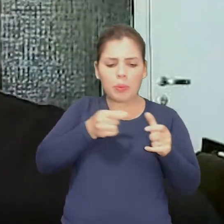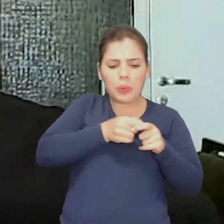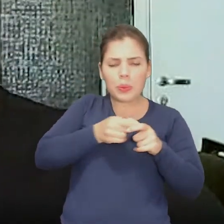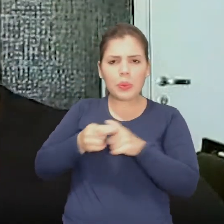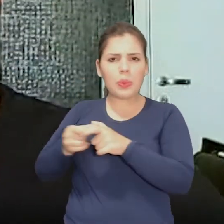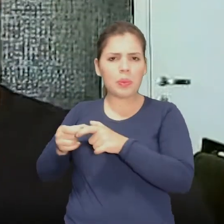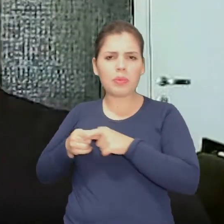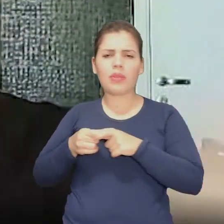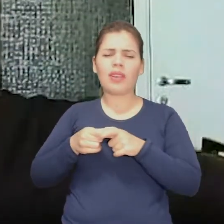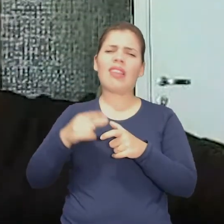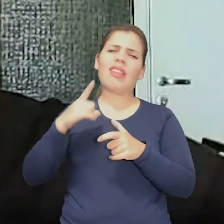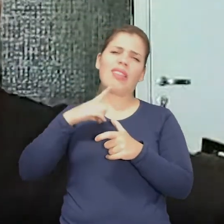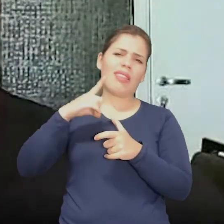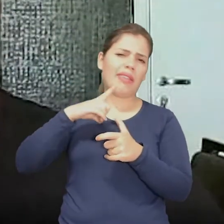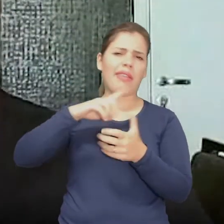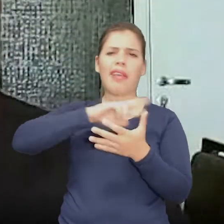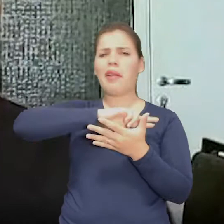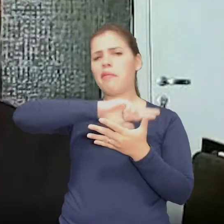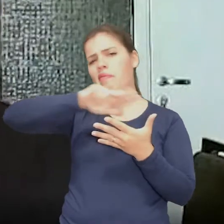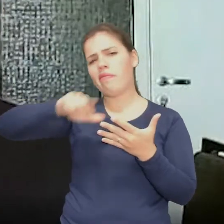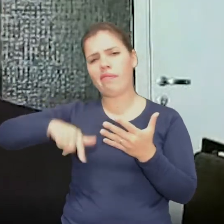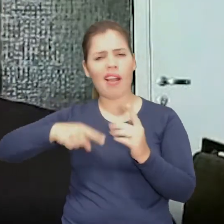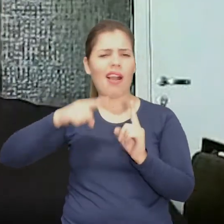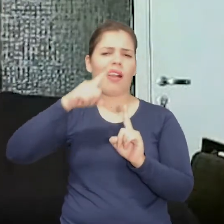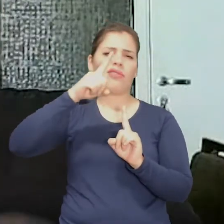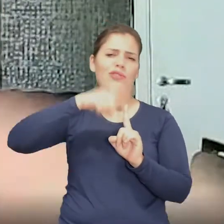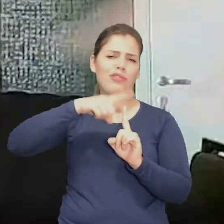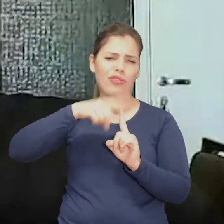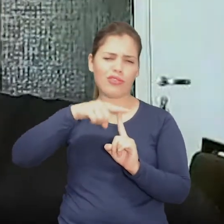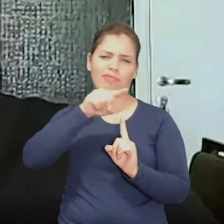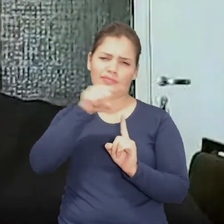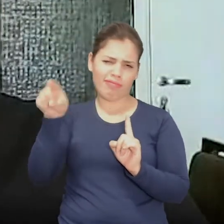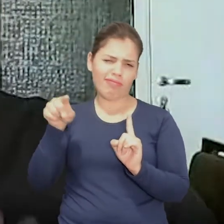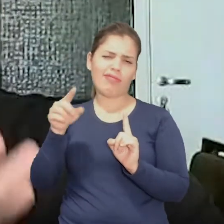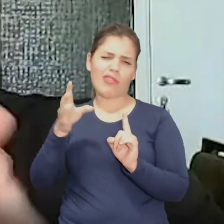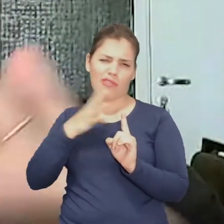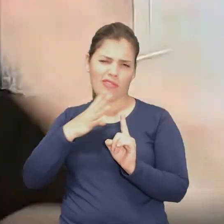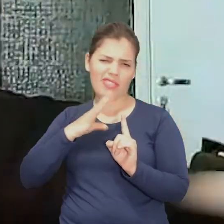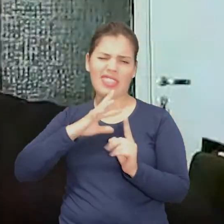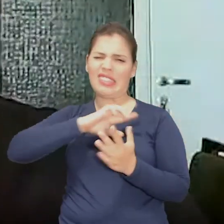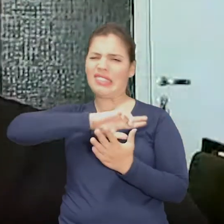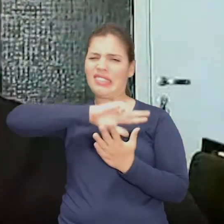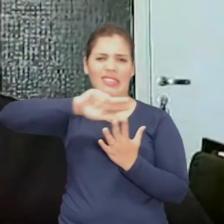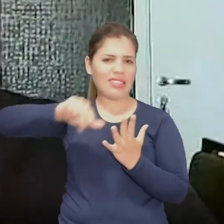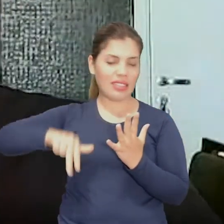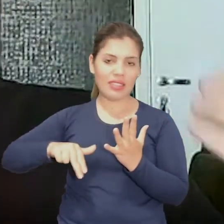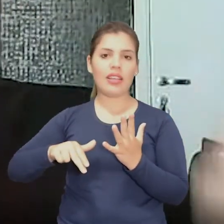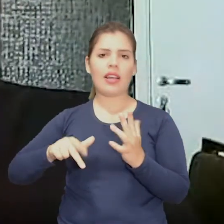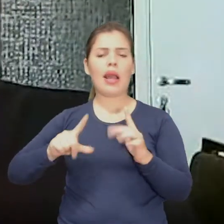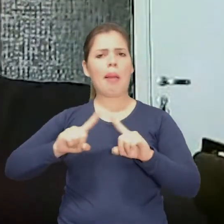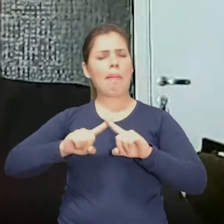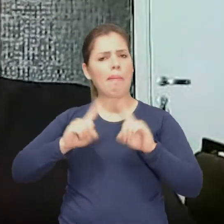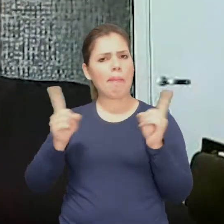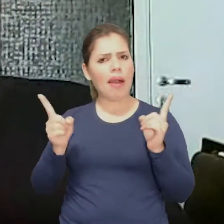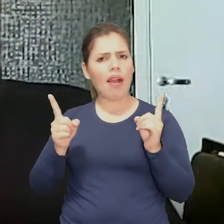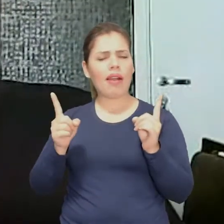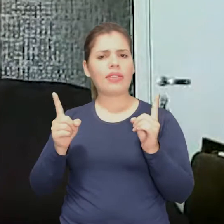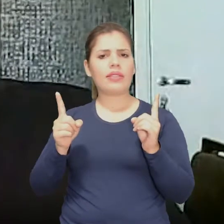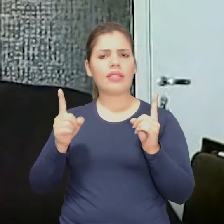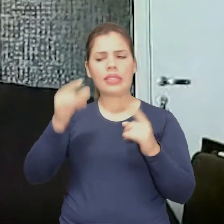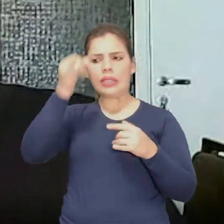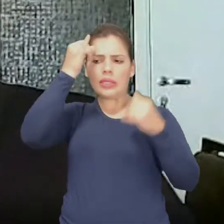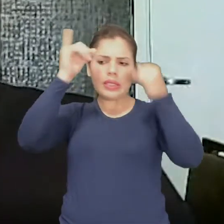visto dieta da lua, dieta da sopa, dieta do abacaxi, dieta do limão, dieta de tudo. Mas será que as